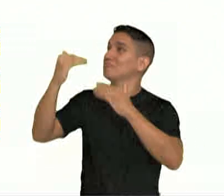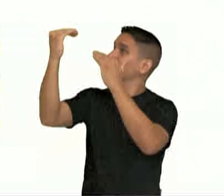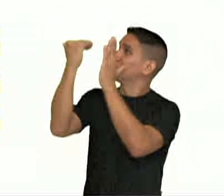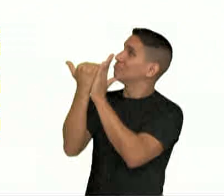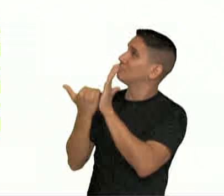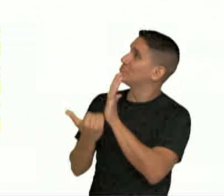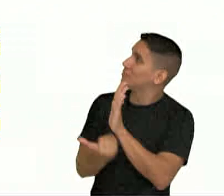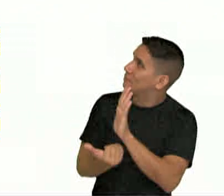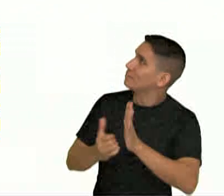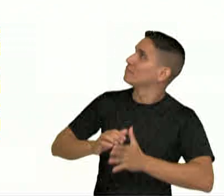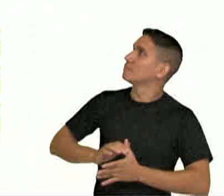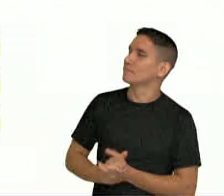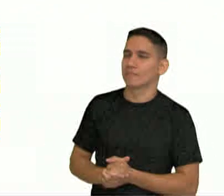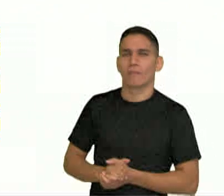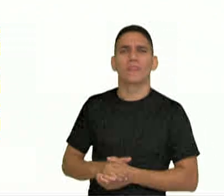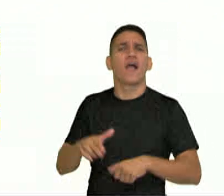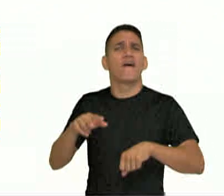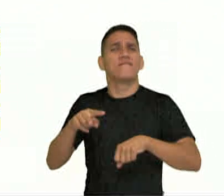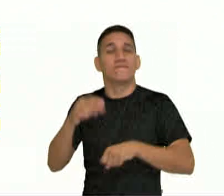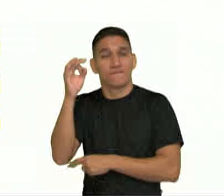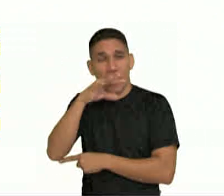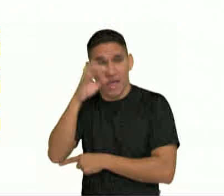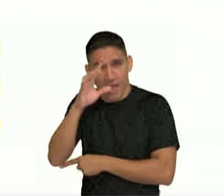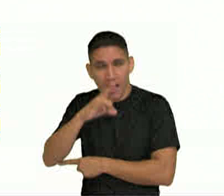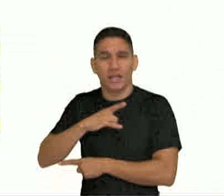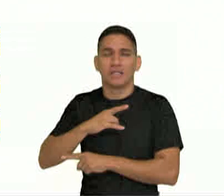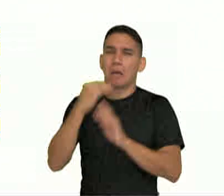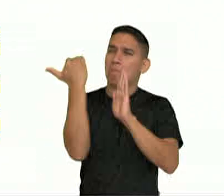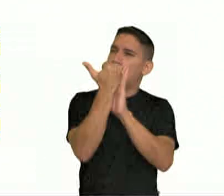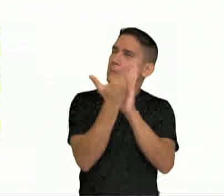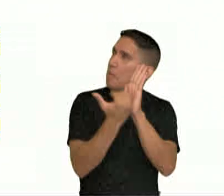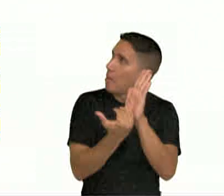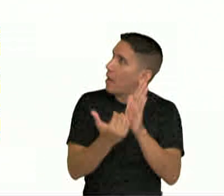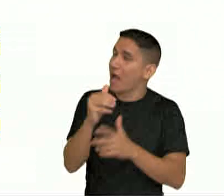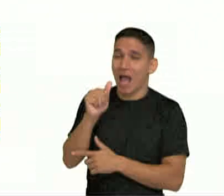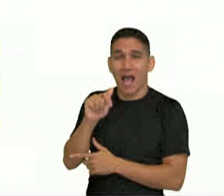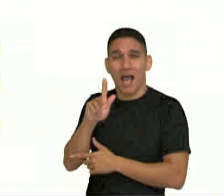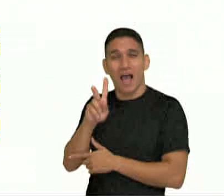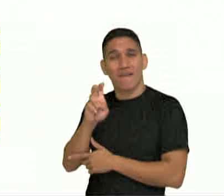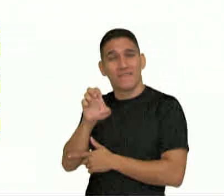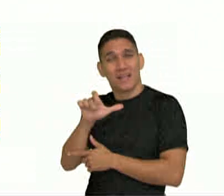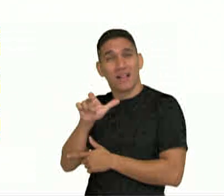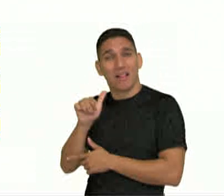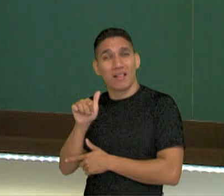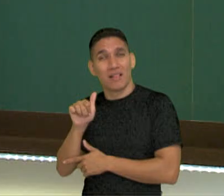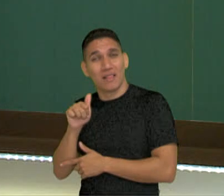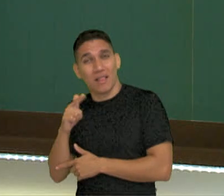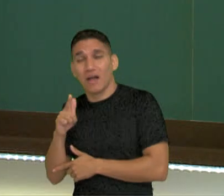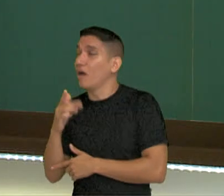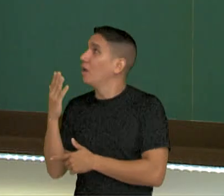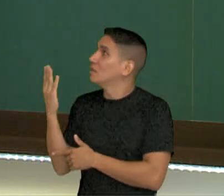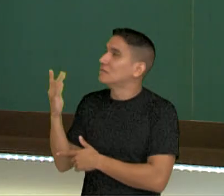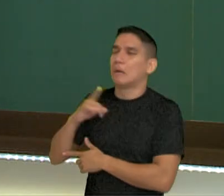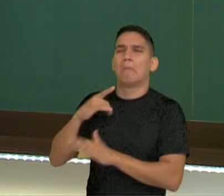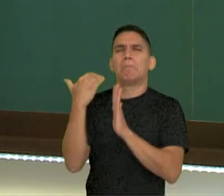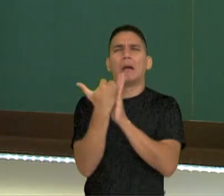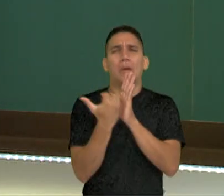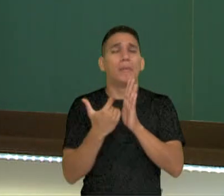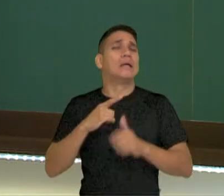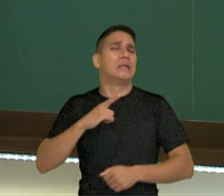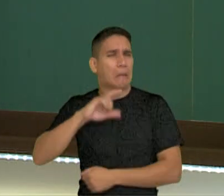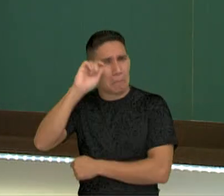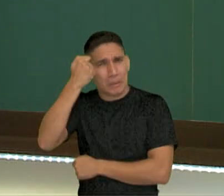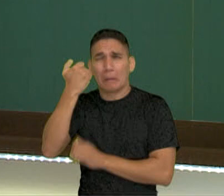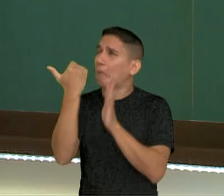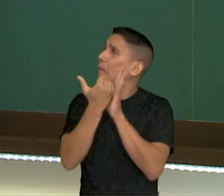cinza, verde, avelã, castanho claro, castanho médio, castanho escuro, que seria o preto, né? Então, olha, muita diversidade de